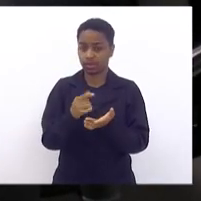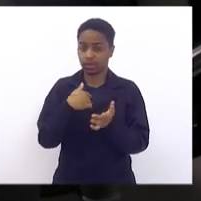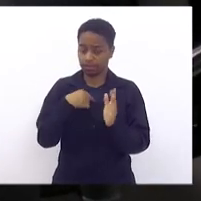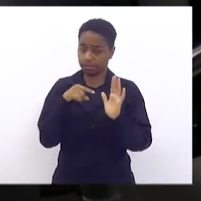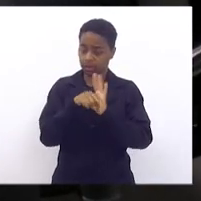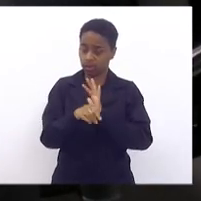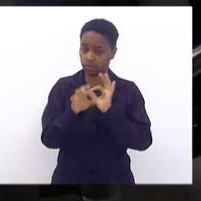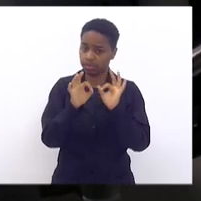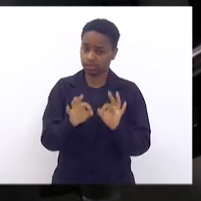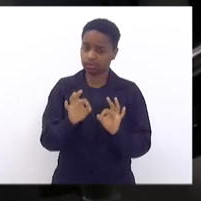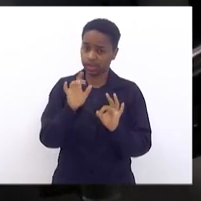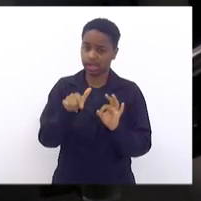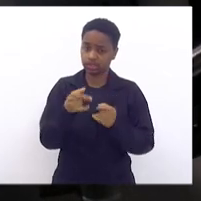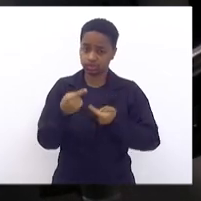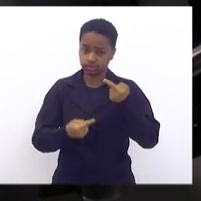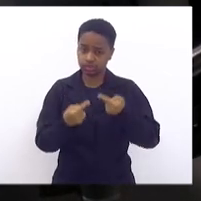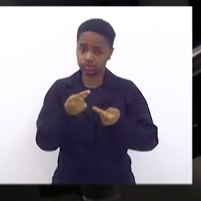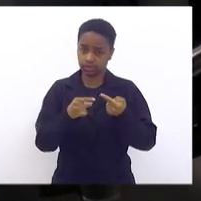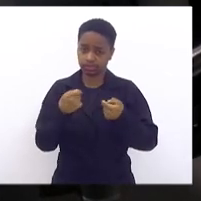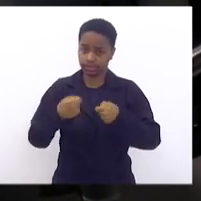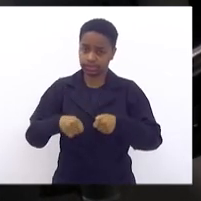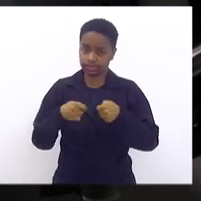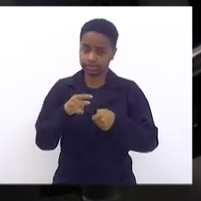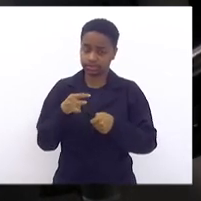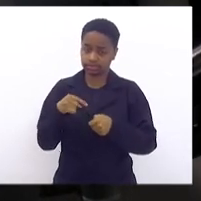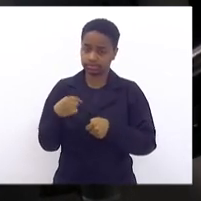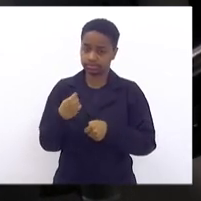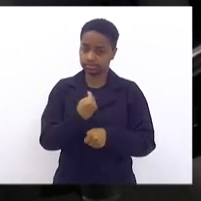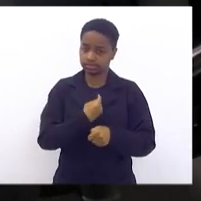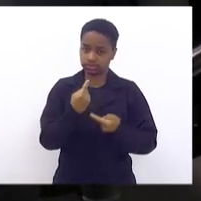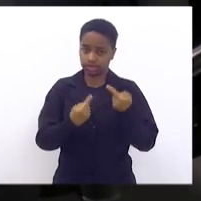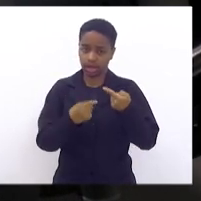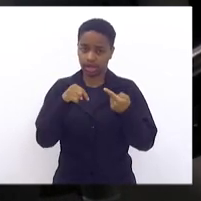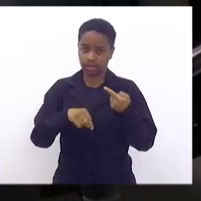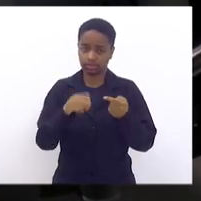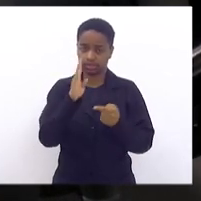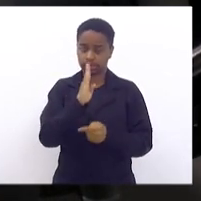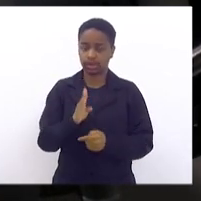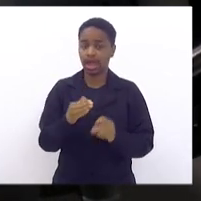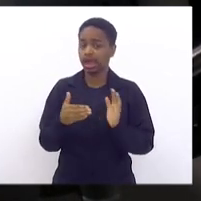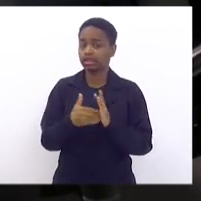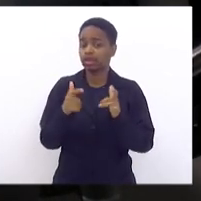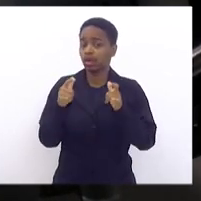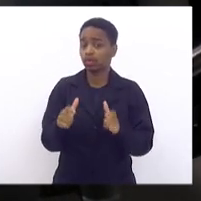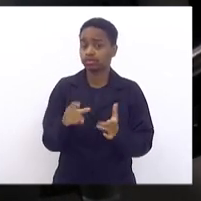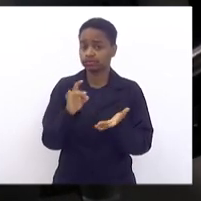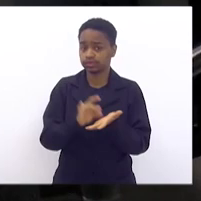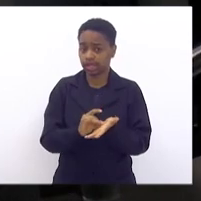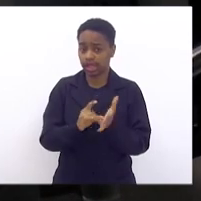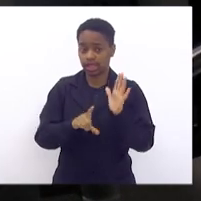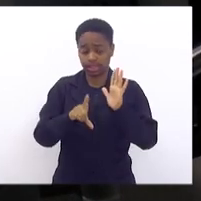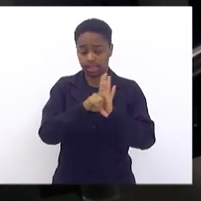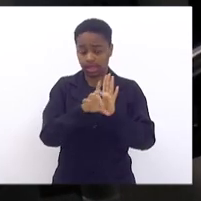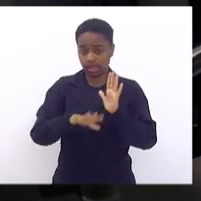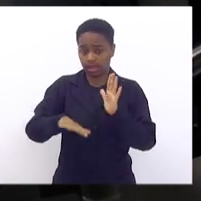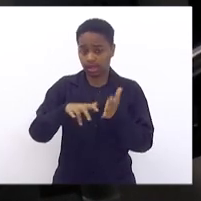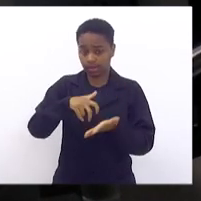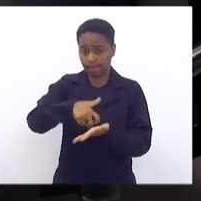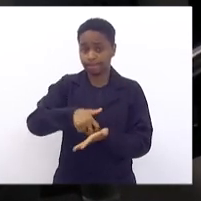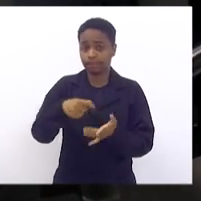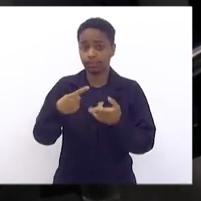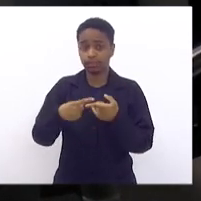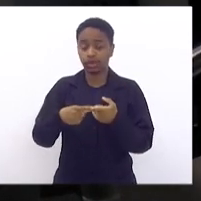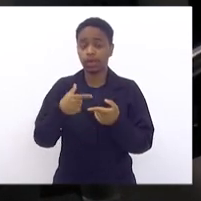pergunta que, é uma discussão que eu acho que a gente tem que fazer aqui no Brasil, até que ponto a legislação penal, porque até agora eu só